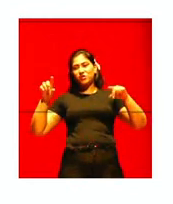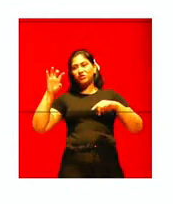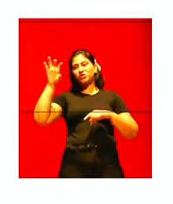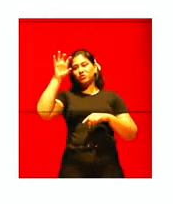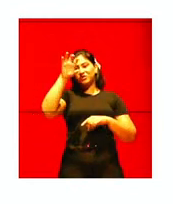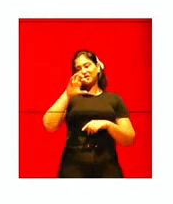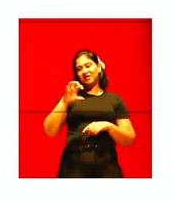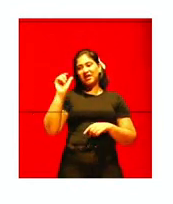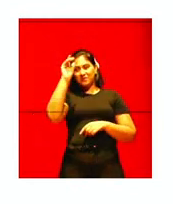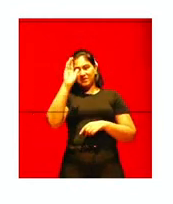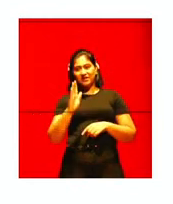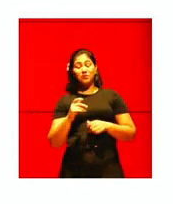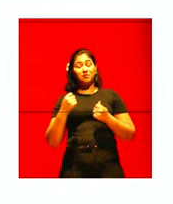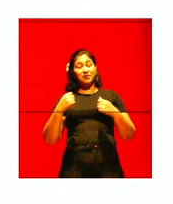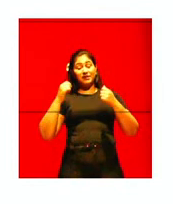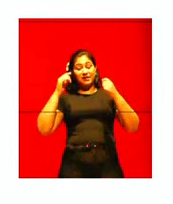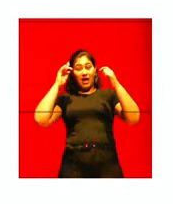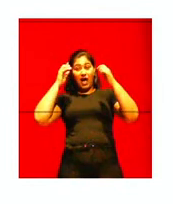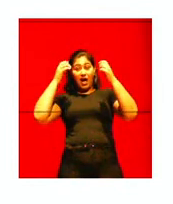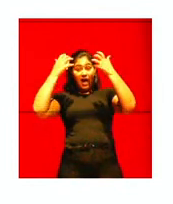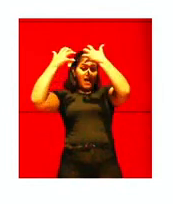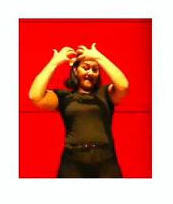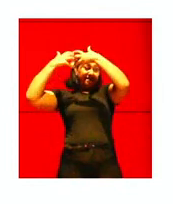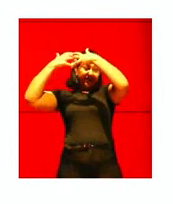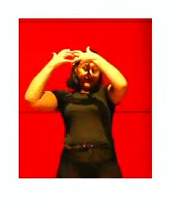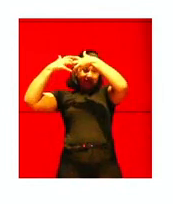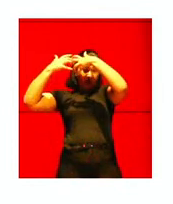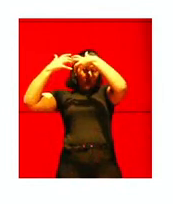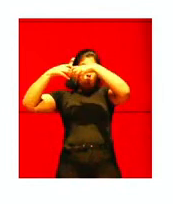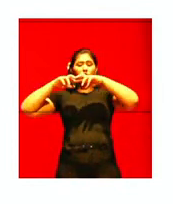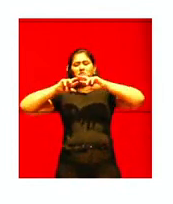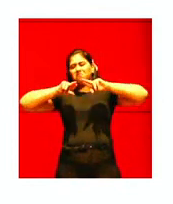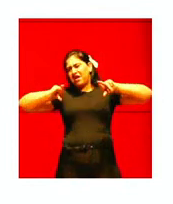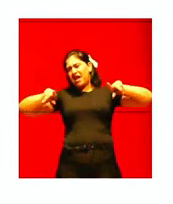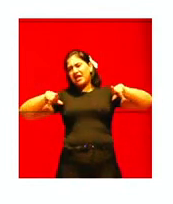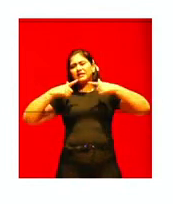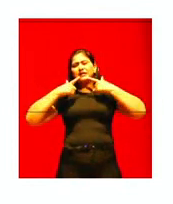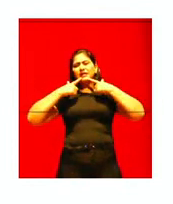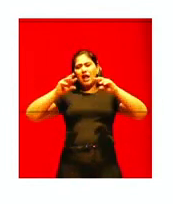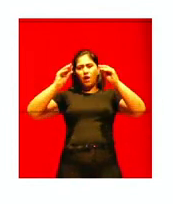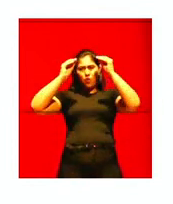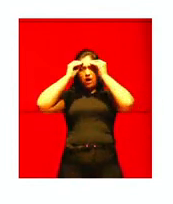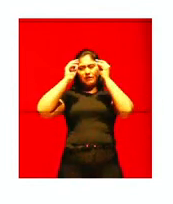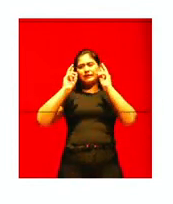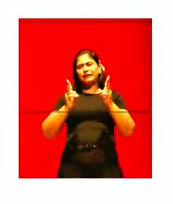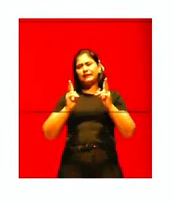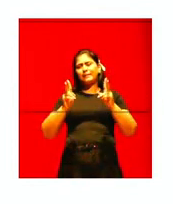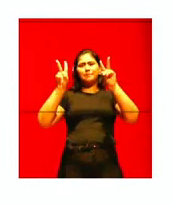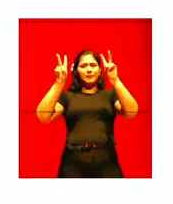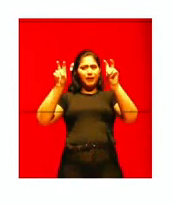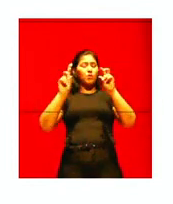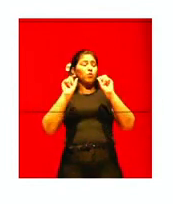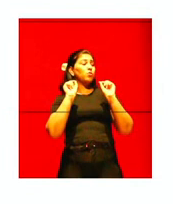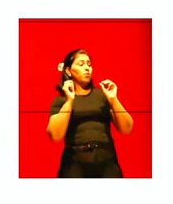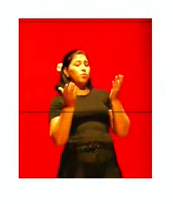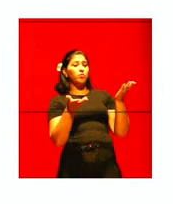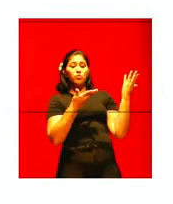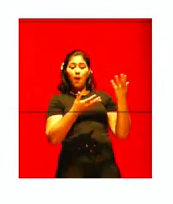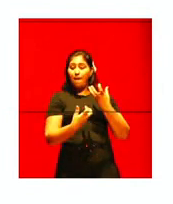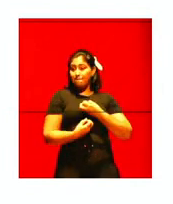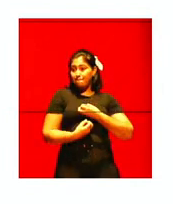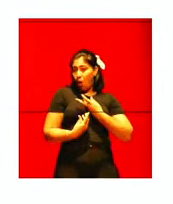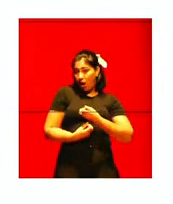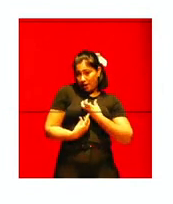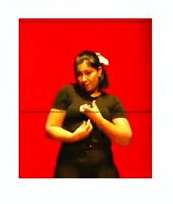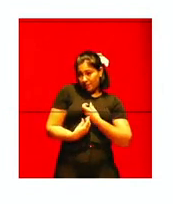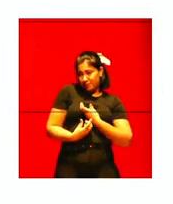são objeto de reflexões expressas em diferentes linguagens. Esse tema aparece no seguinte poema. Que importa